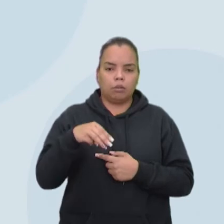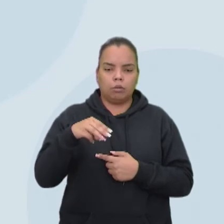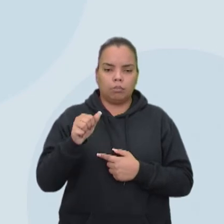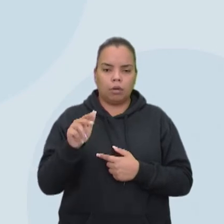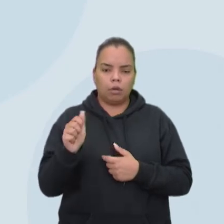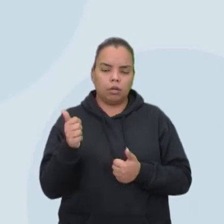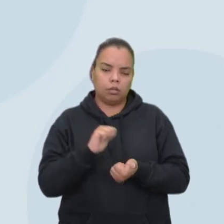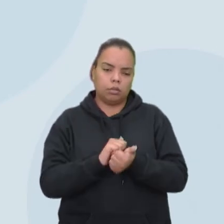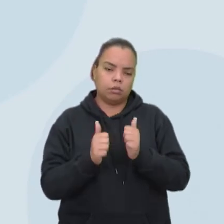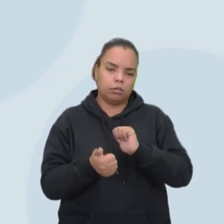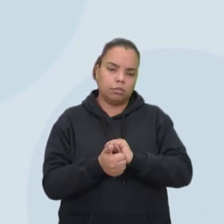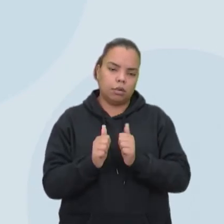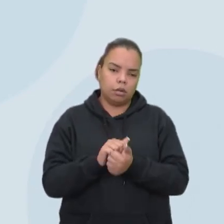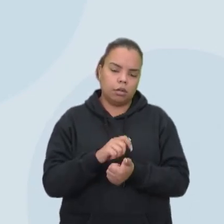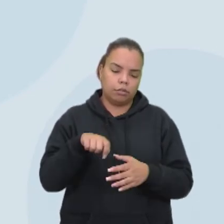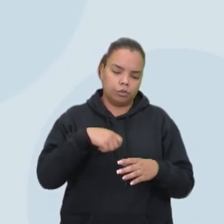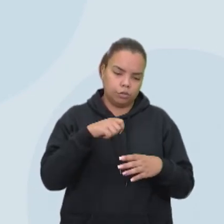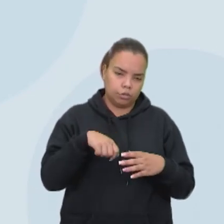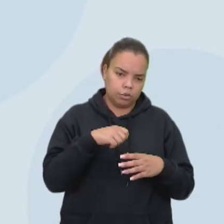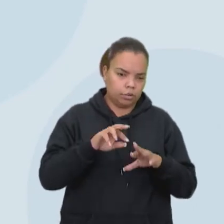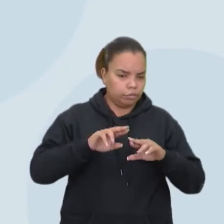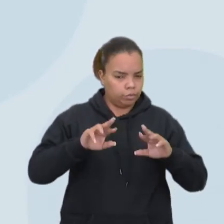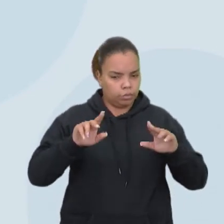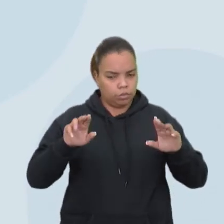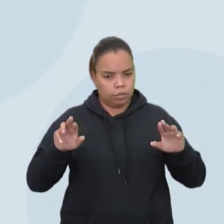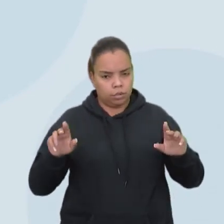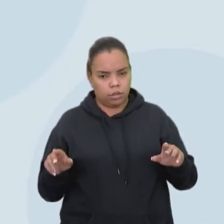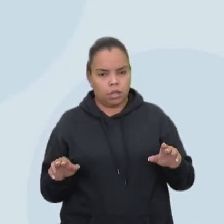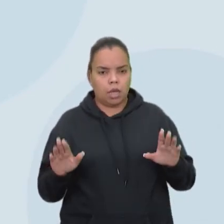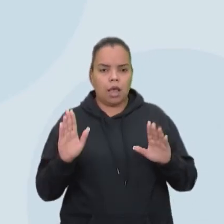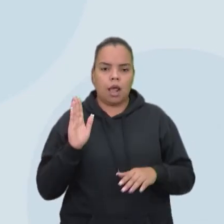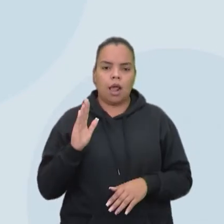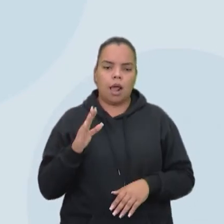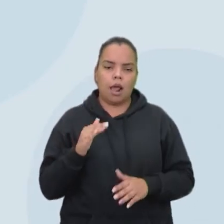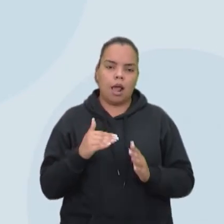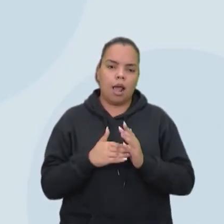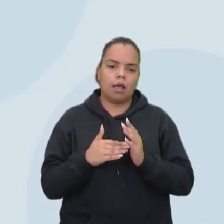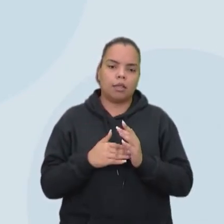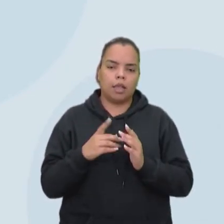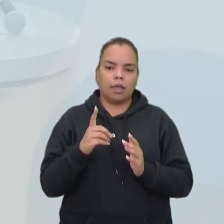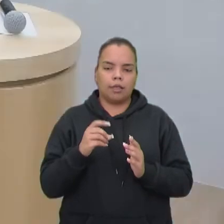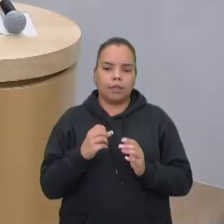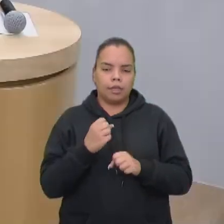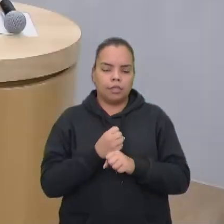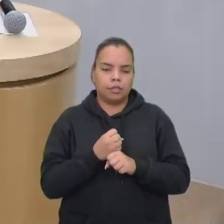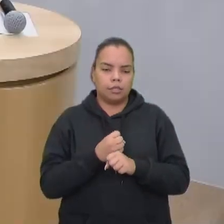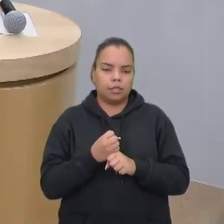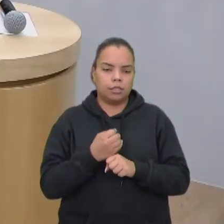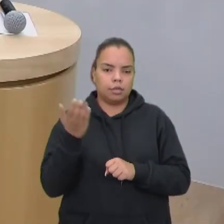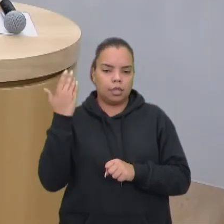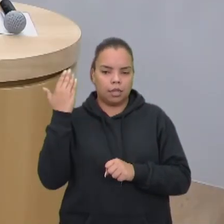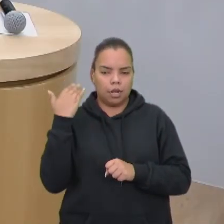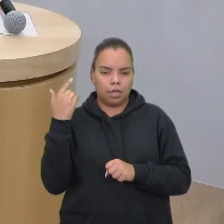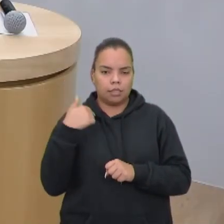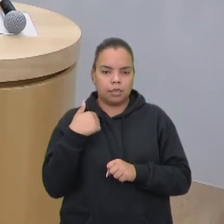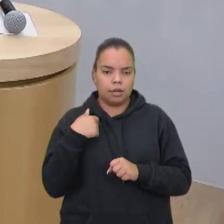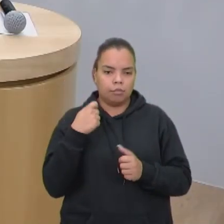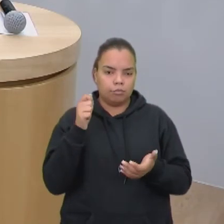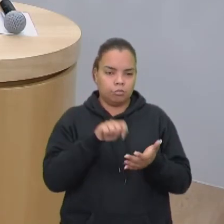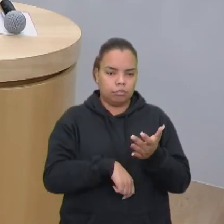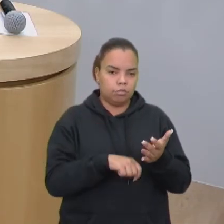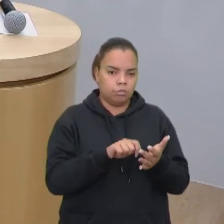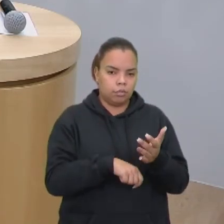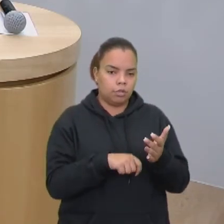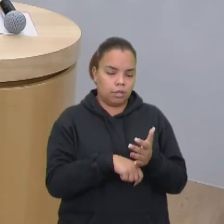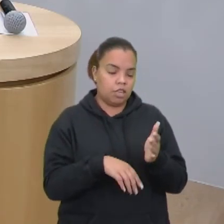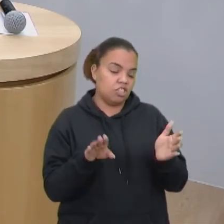esportes, culinária e etc. Até uns 10 anos atrás eu assinava. Eu também já assinei muito jornal. Aí chegava em